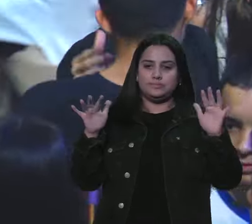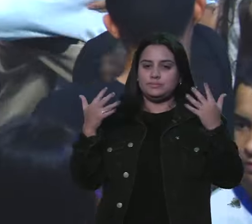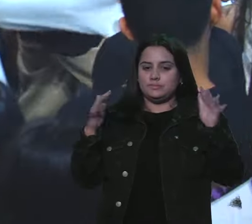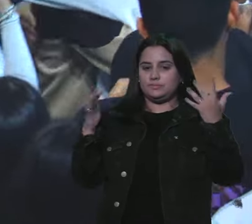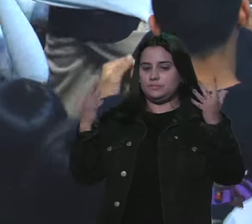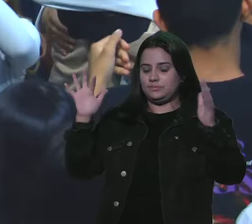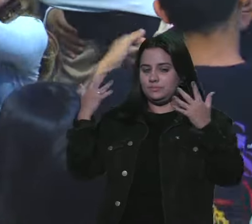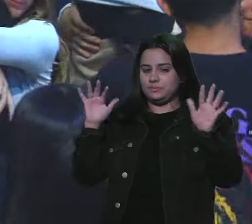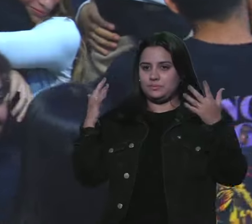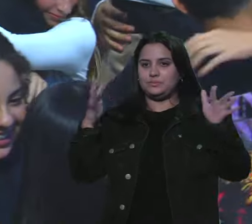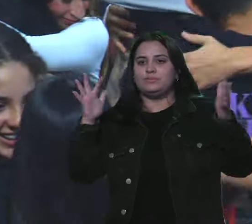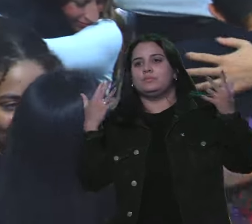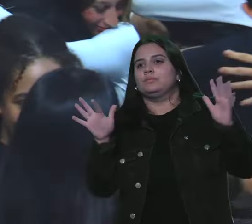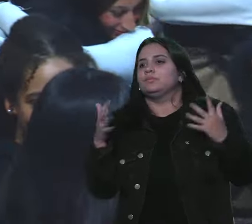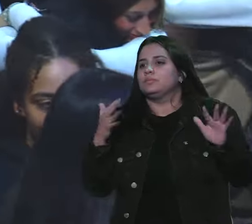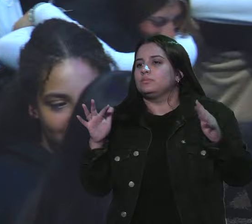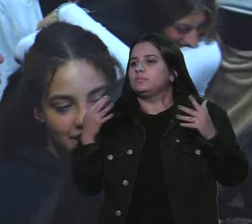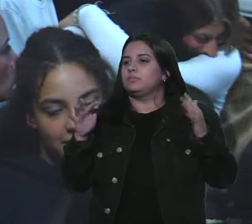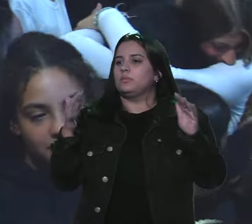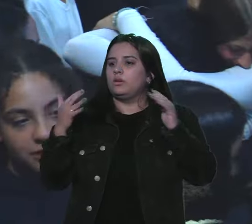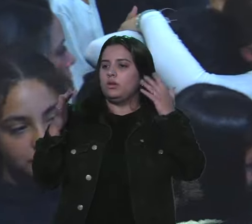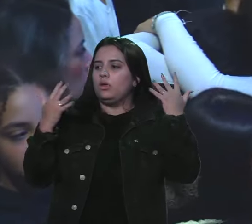ou foram tocadas por Jesus.